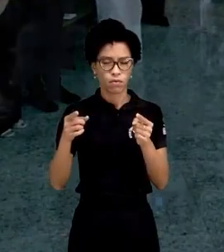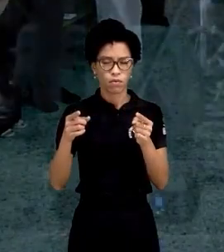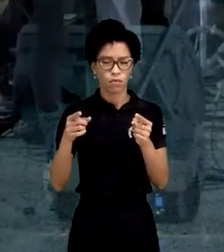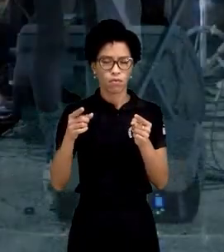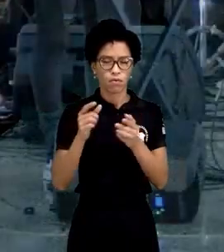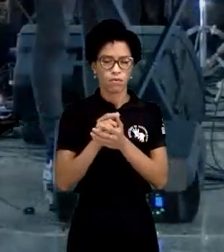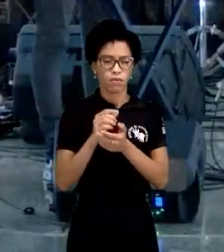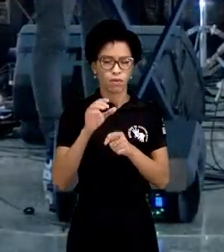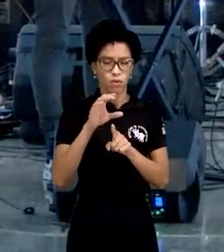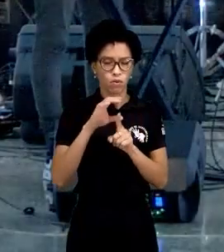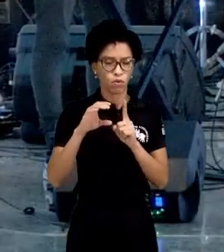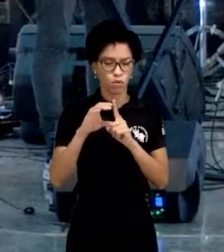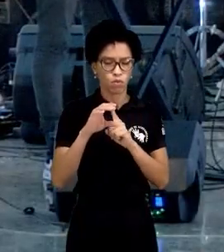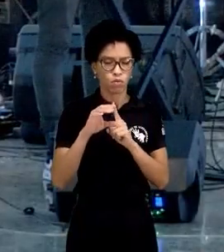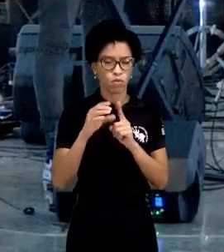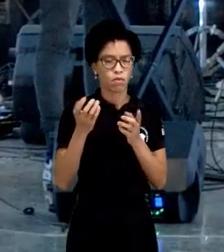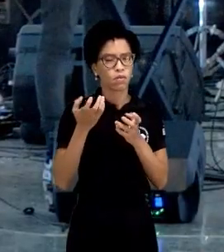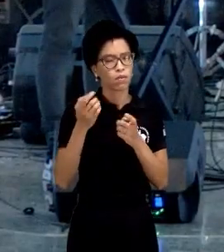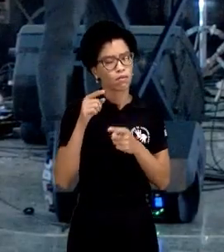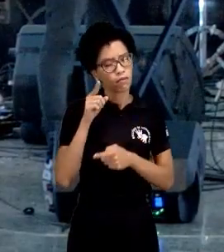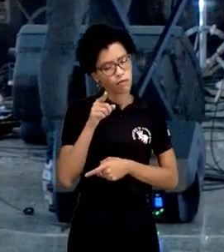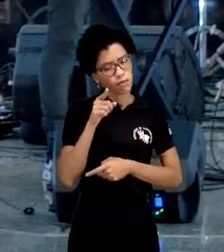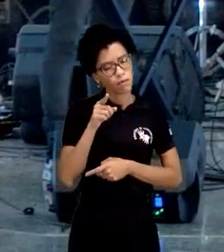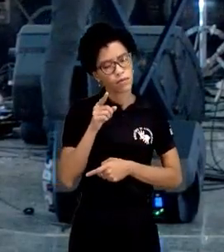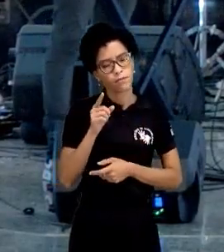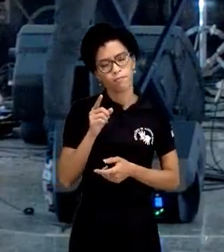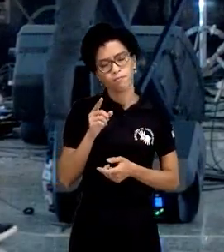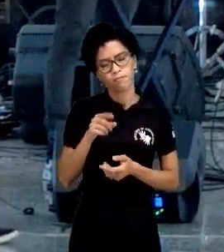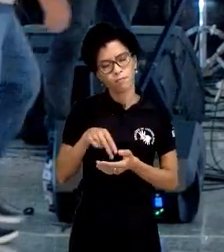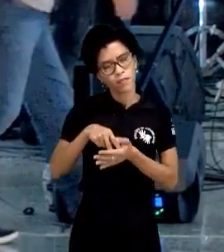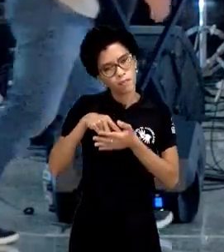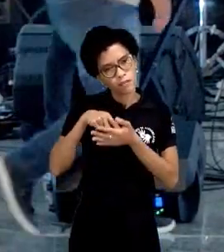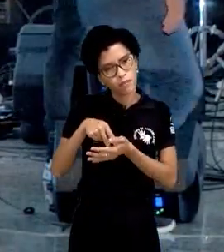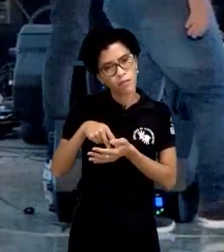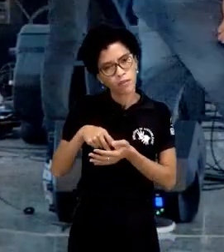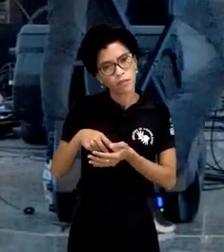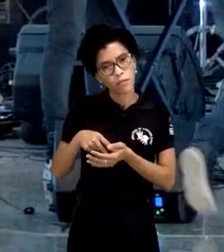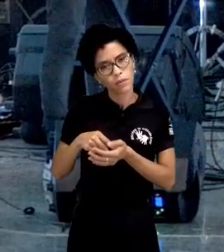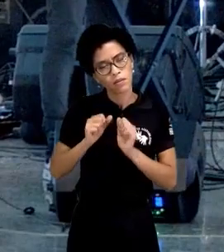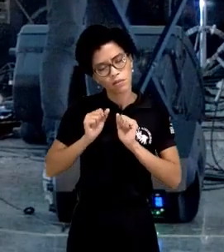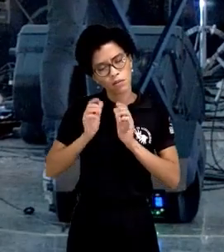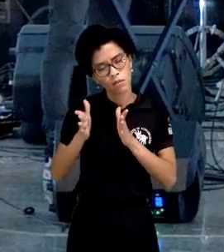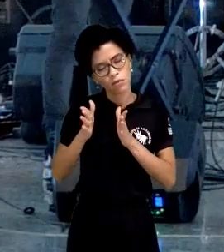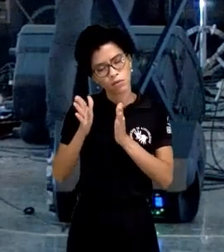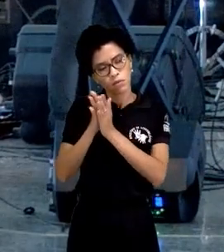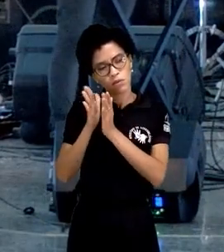em atitude de oração. Tá certo? O Senhor Jesus falou aos nossos corações.